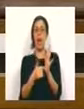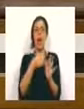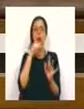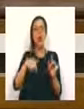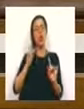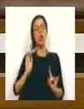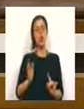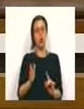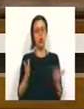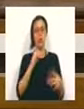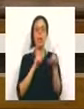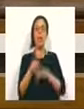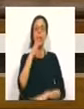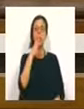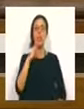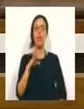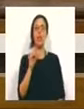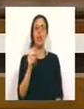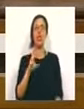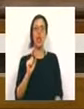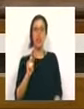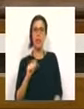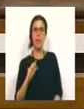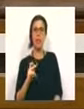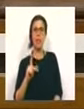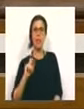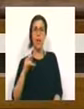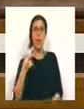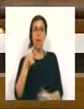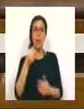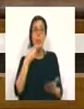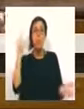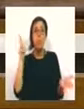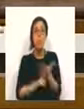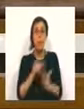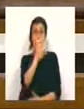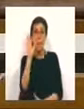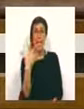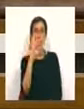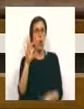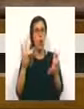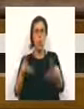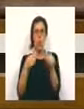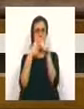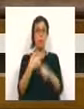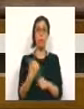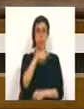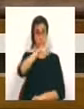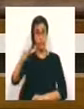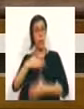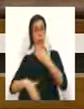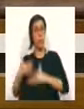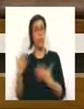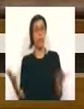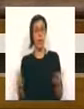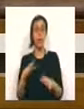falado aqui pelo deputado Jorge Falcato, mas que nunca foi cumprido, uma cota de 5% de trabalhadores com